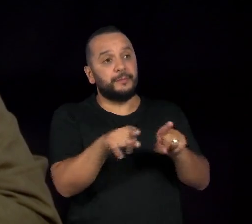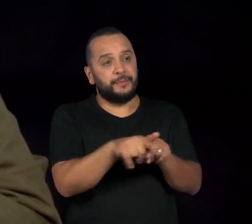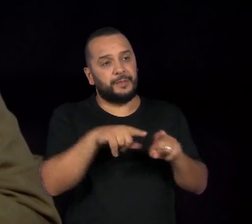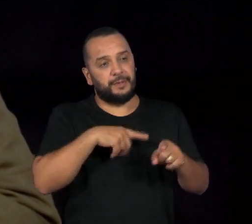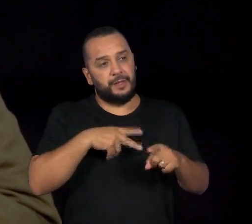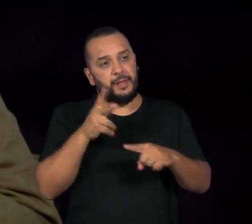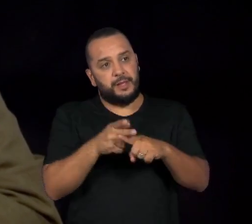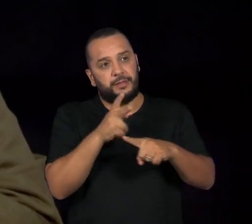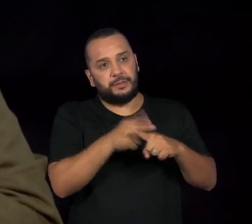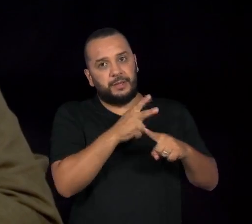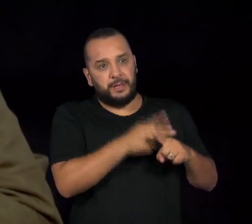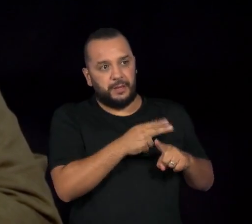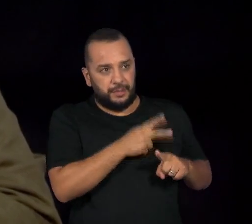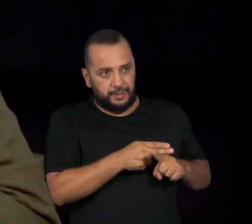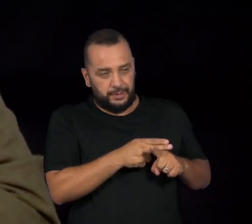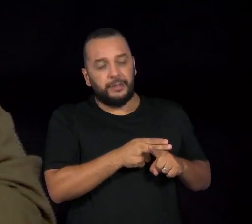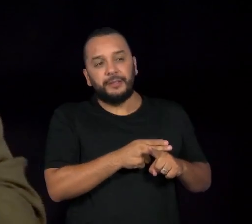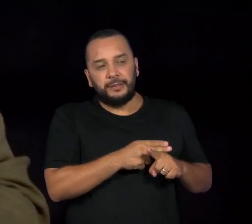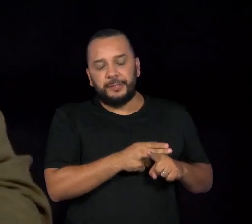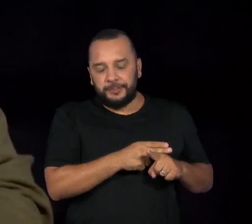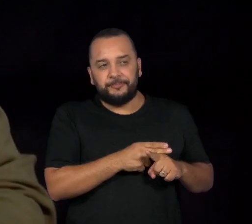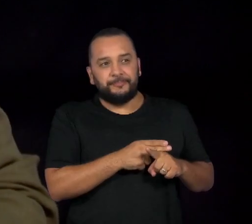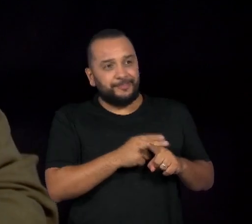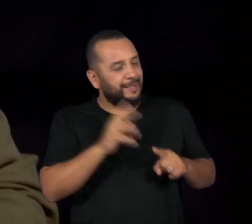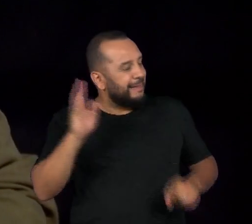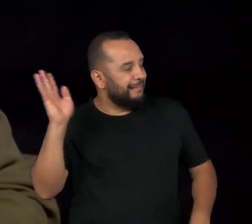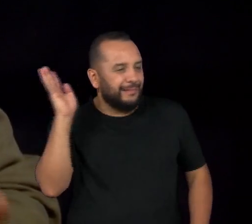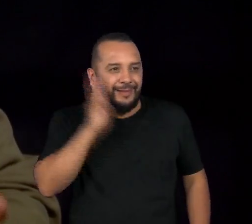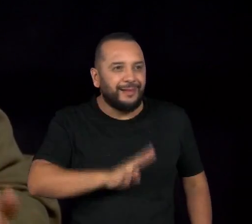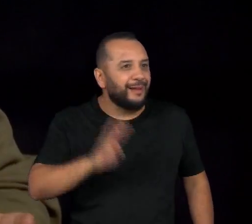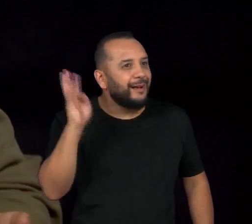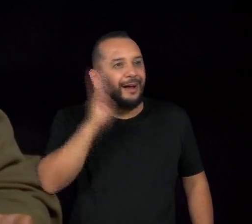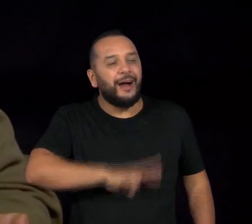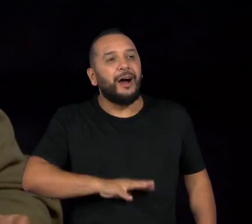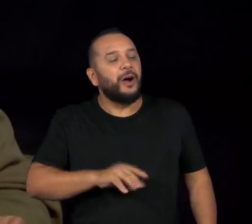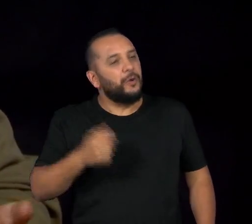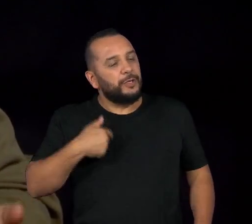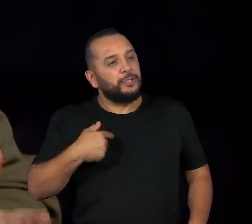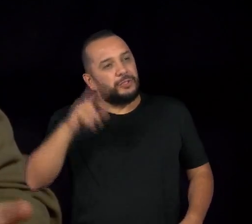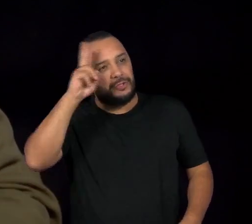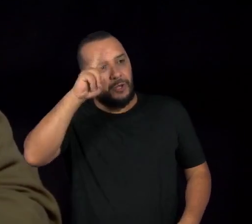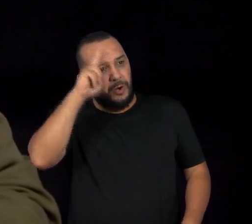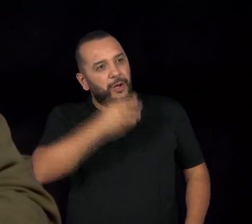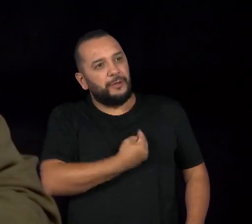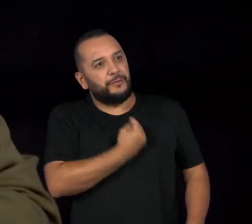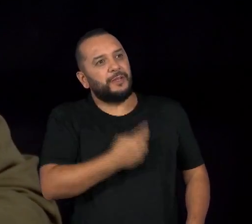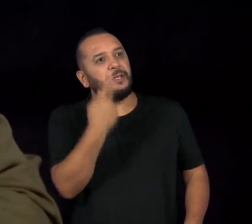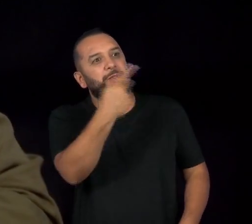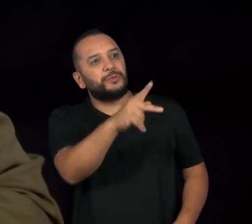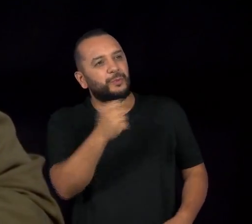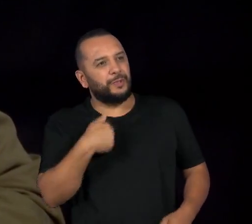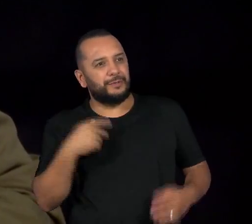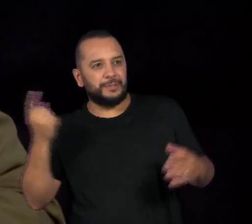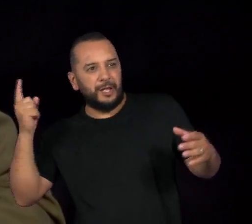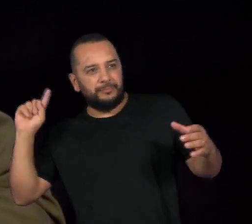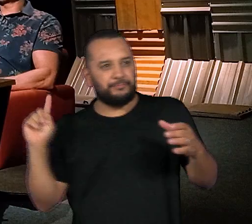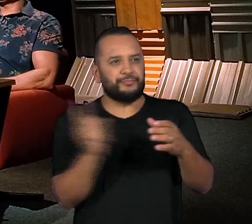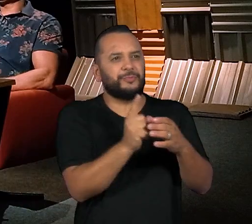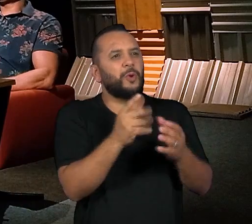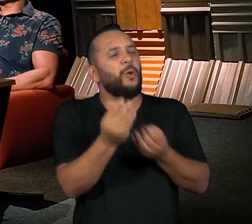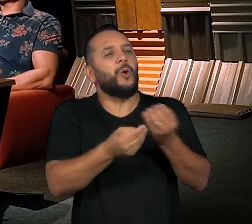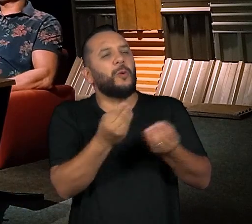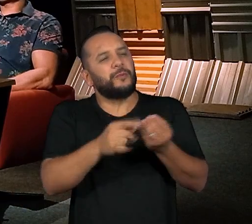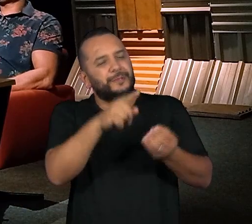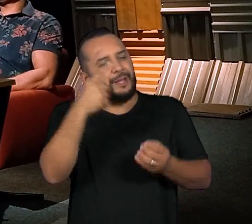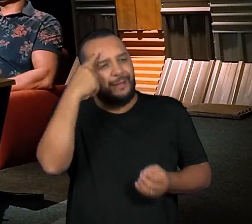disponível é muito legal, é uma história que você entra nela. Como que surgiu a ideia de transformar sua